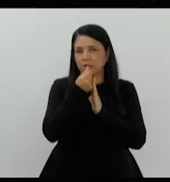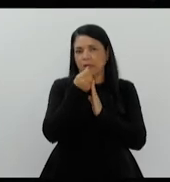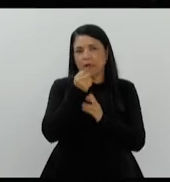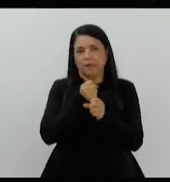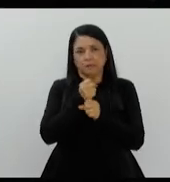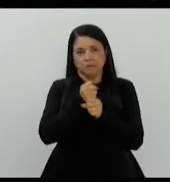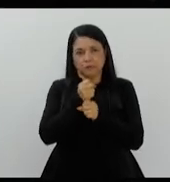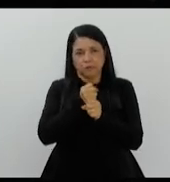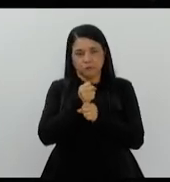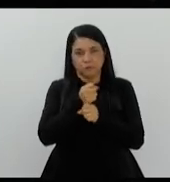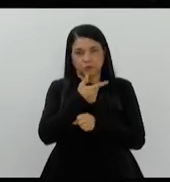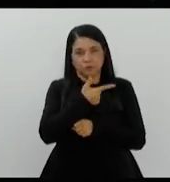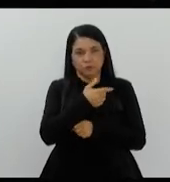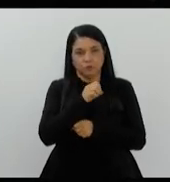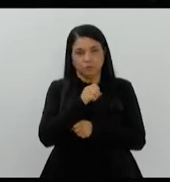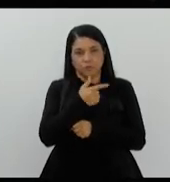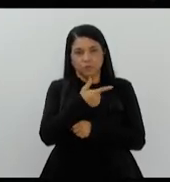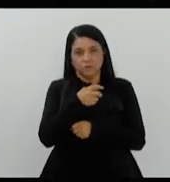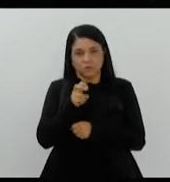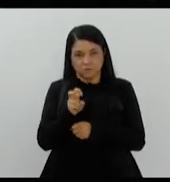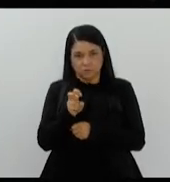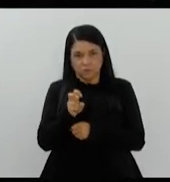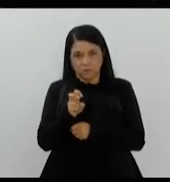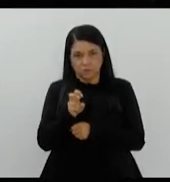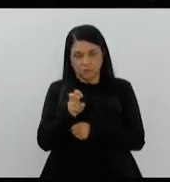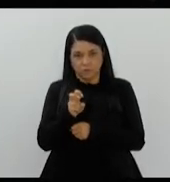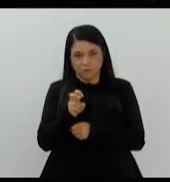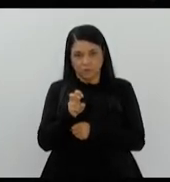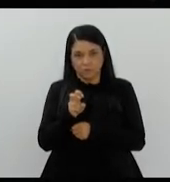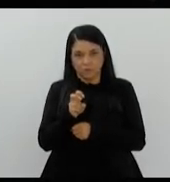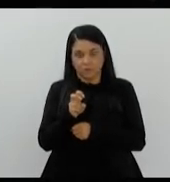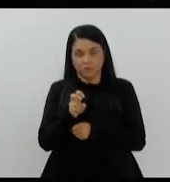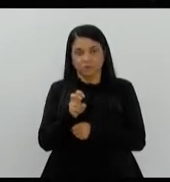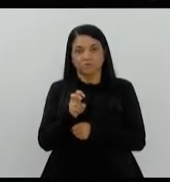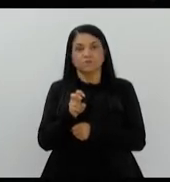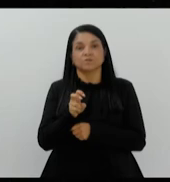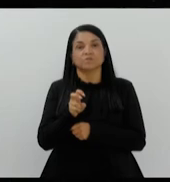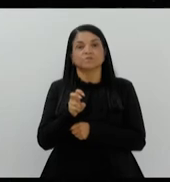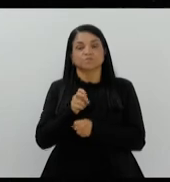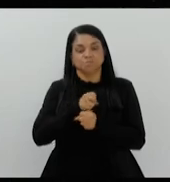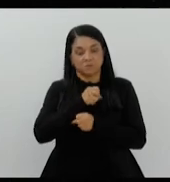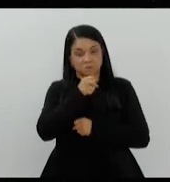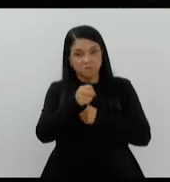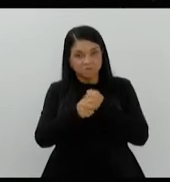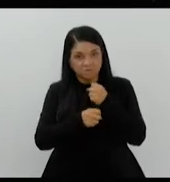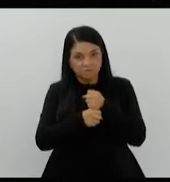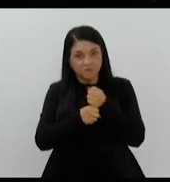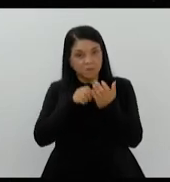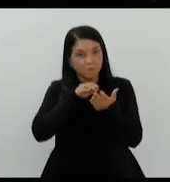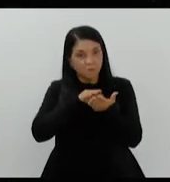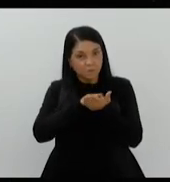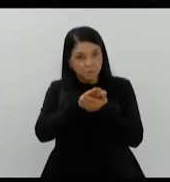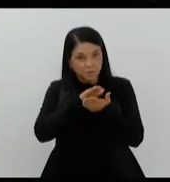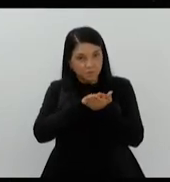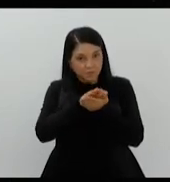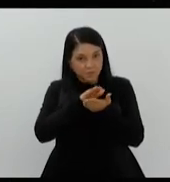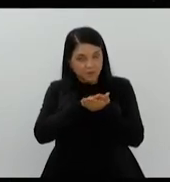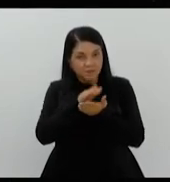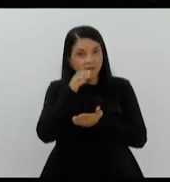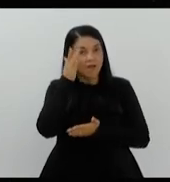de 2025, que será publicada